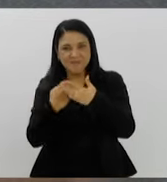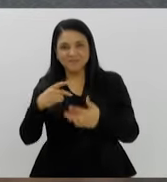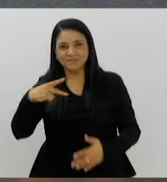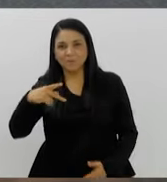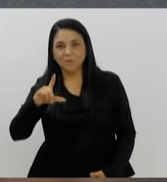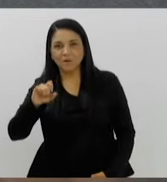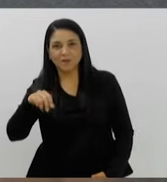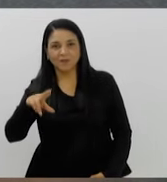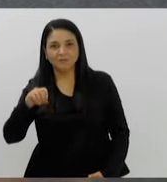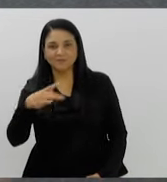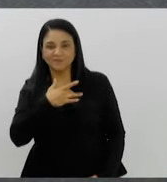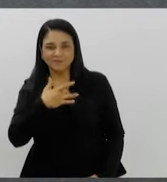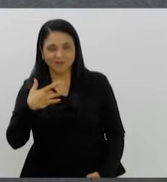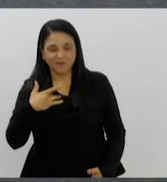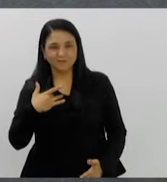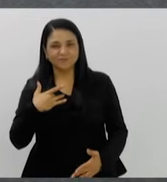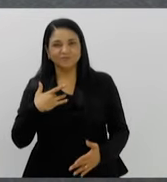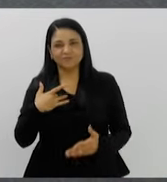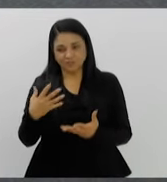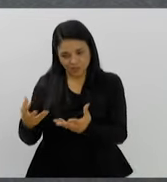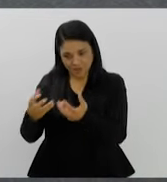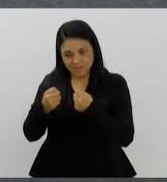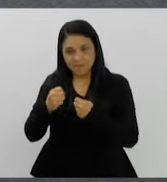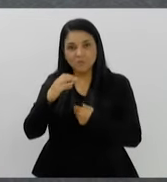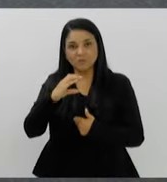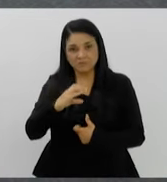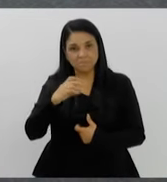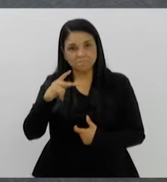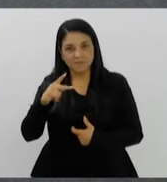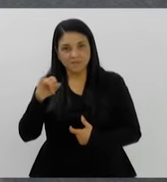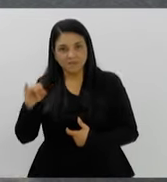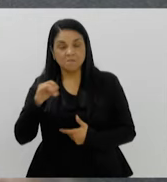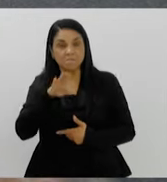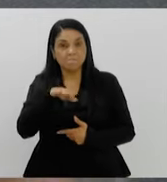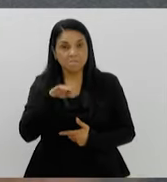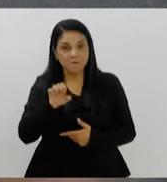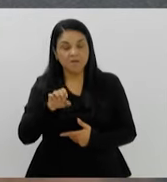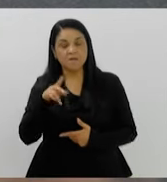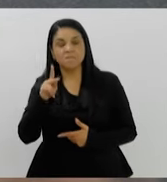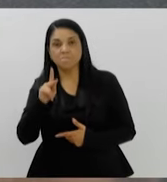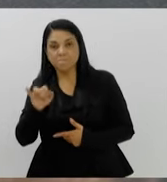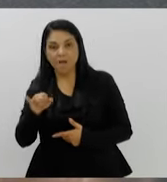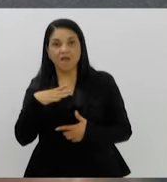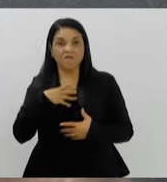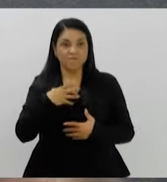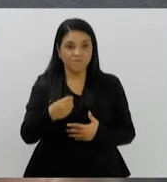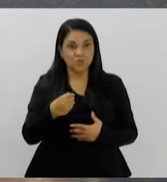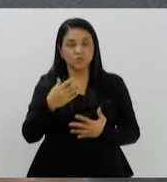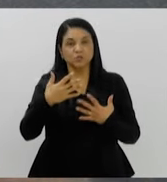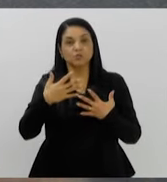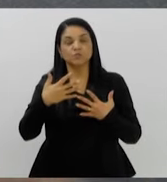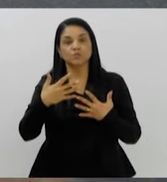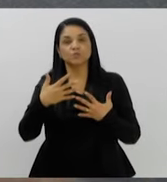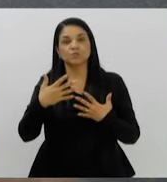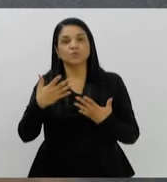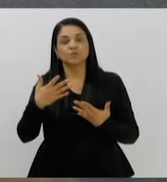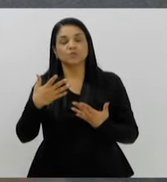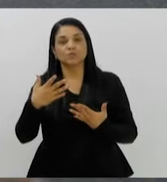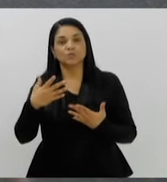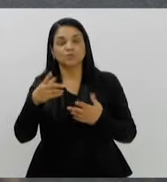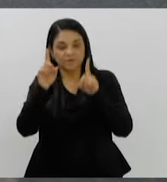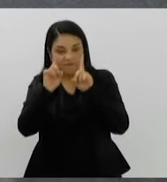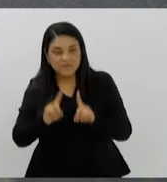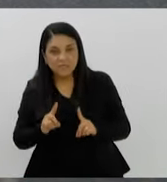recebeu muitas mes atípicas inclusive que vieram com as crianças e jovens com deficiência aí a gente pergunta constrangimento o que que seria o